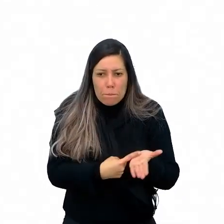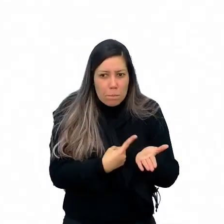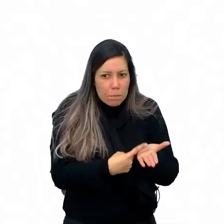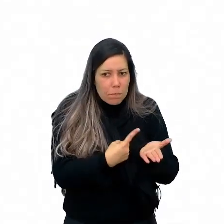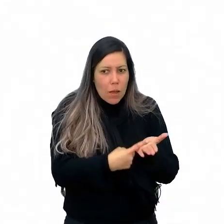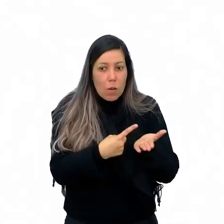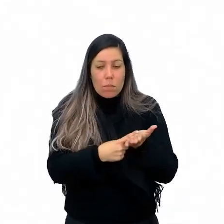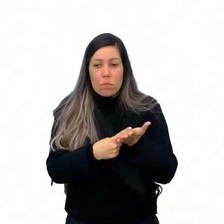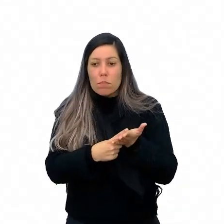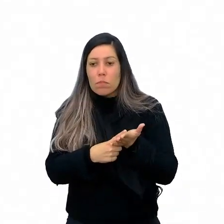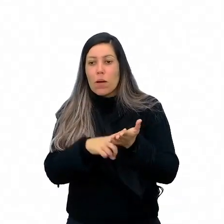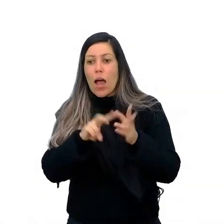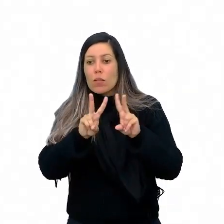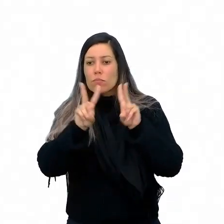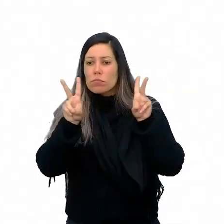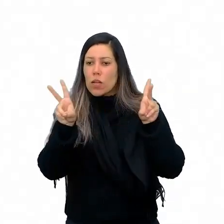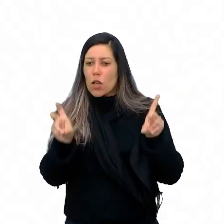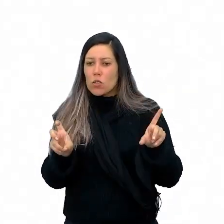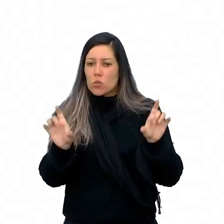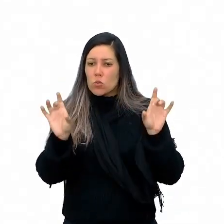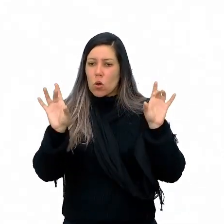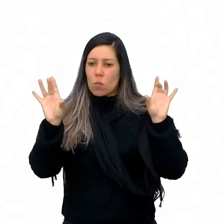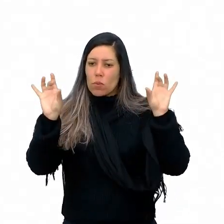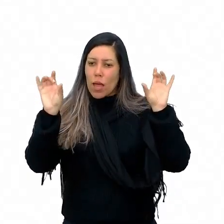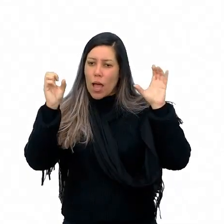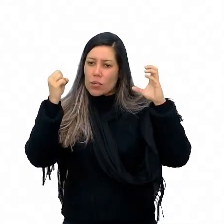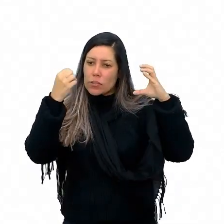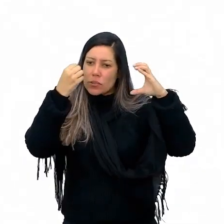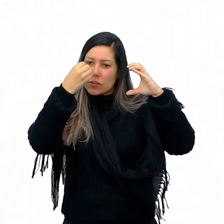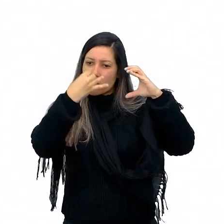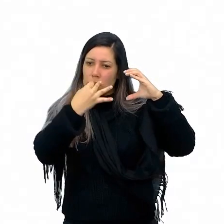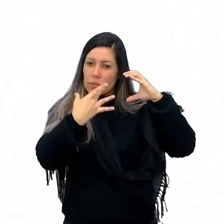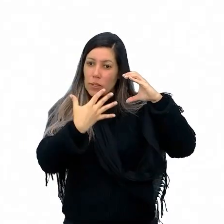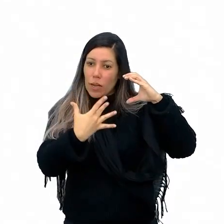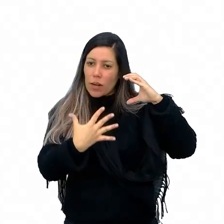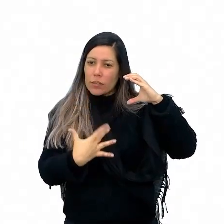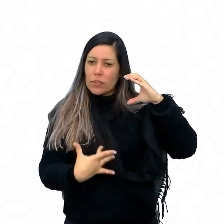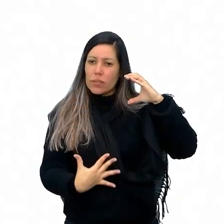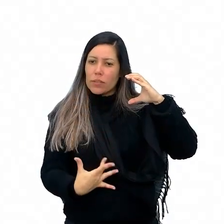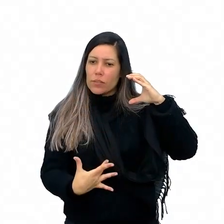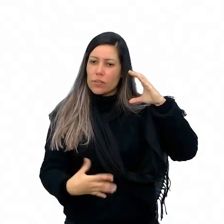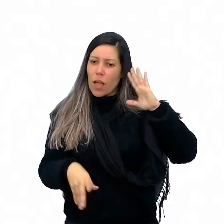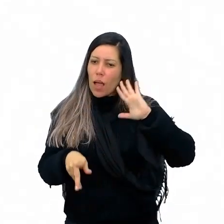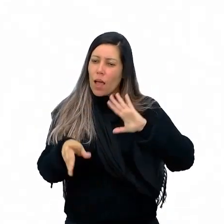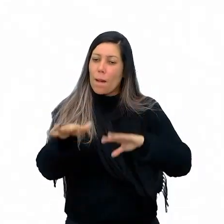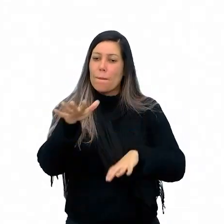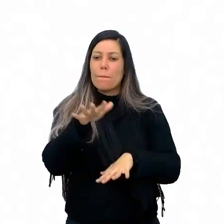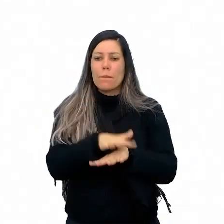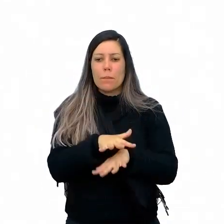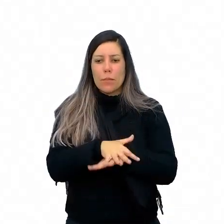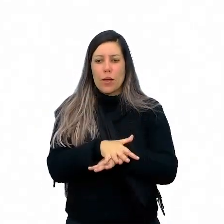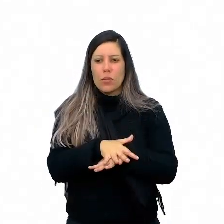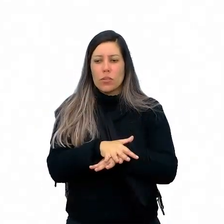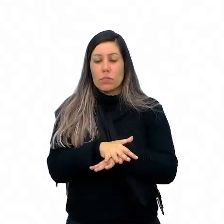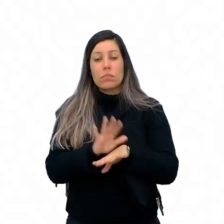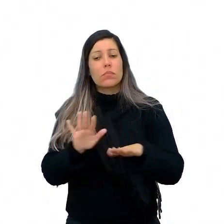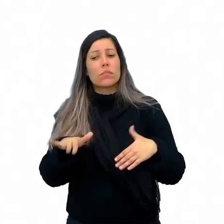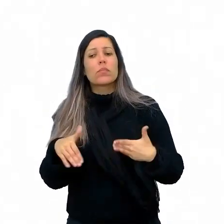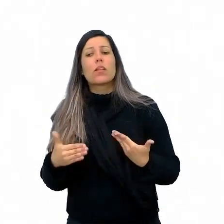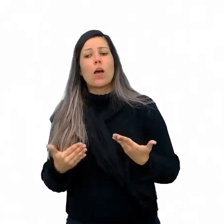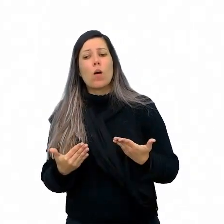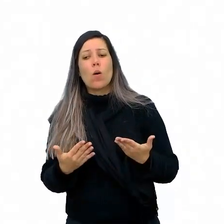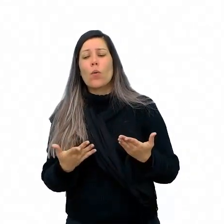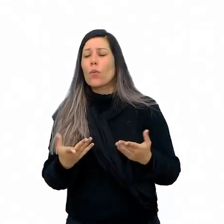nas características do conteúdo matemático a ser desenvolvido. Então, o que basicamente a Débora Ball, eu acho que